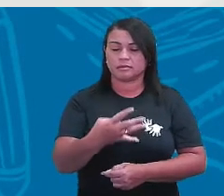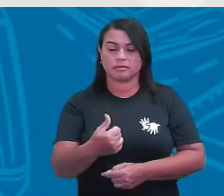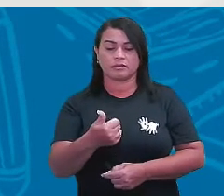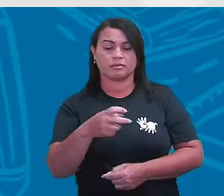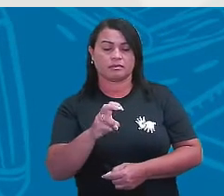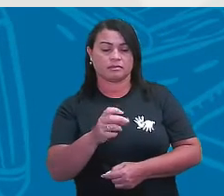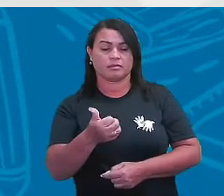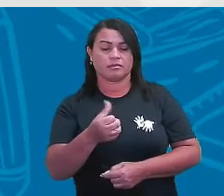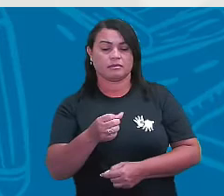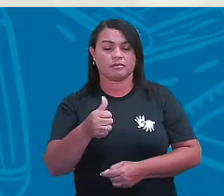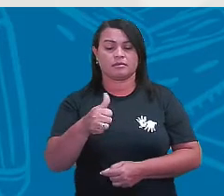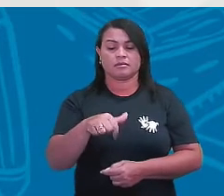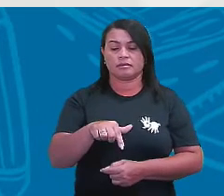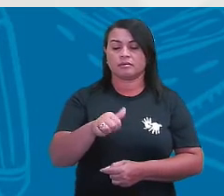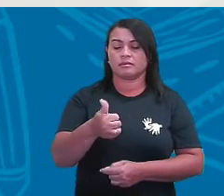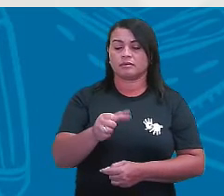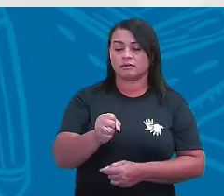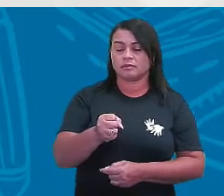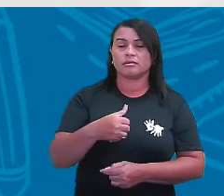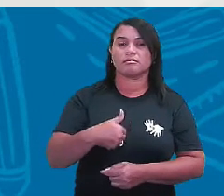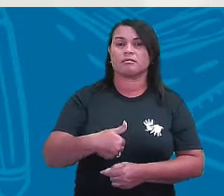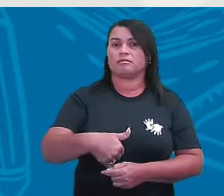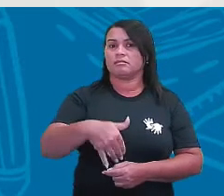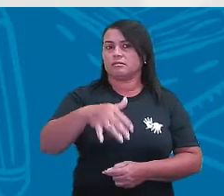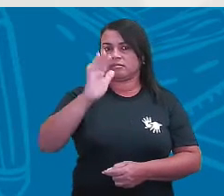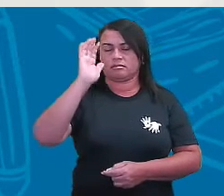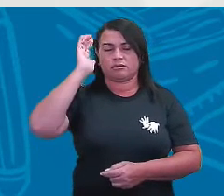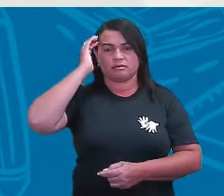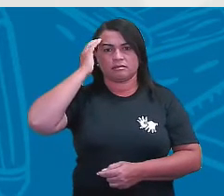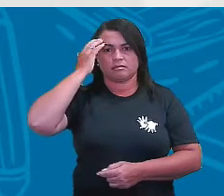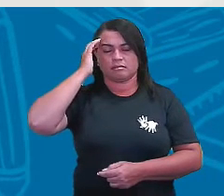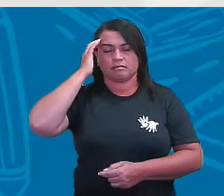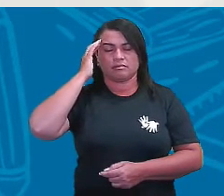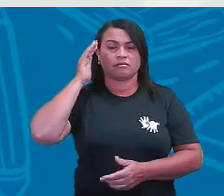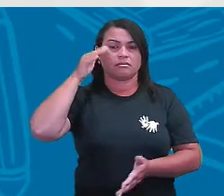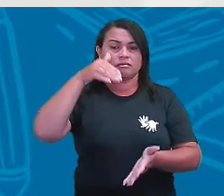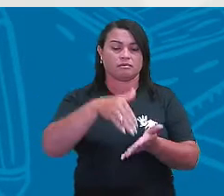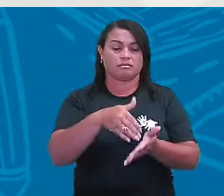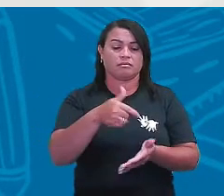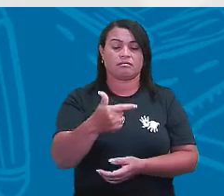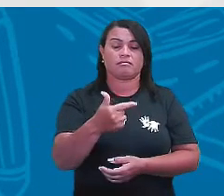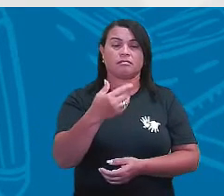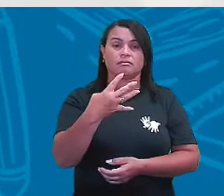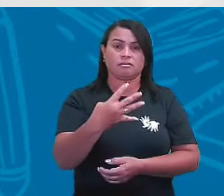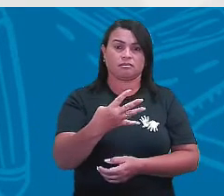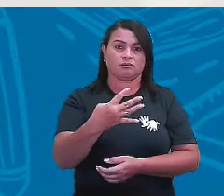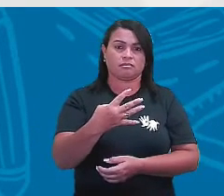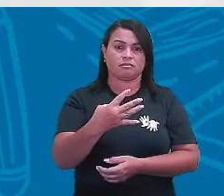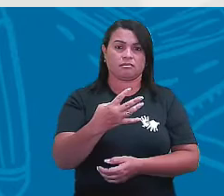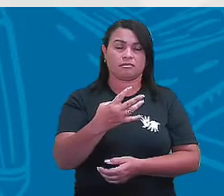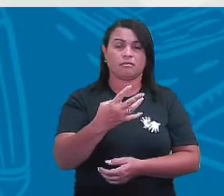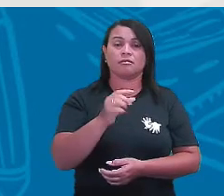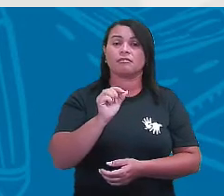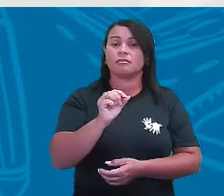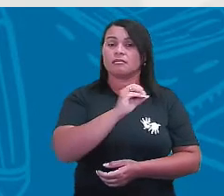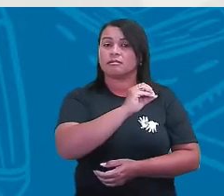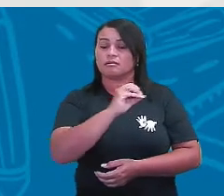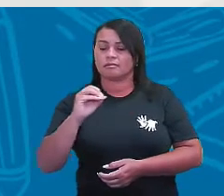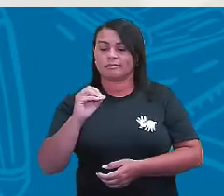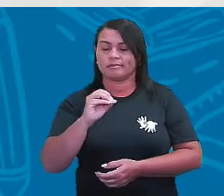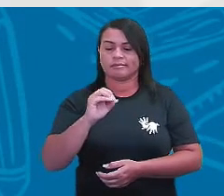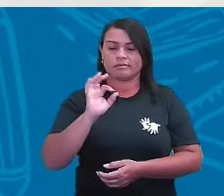18, 19, 20, 21, 22, 23 e bate no 24, tá bom? Porque aí é quando dá meia-noite,